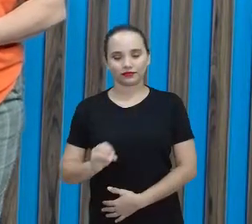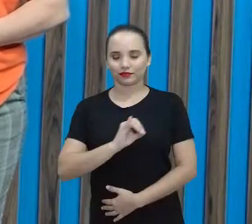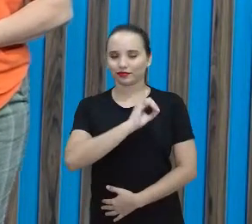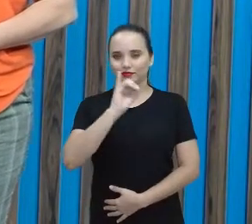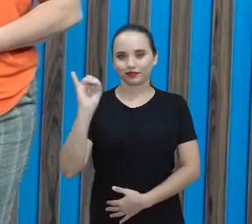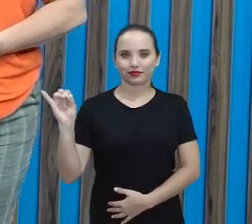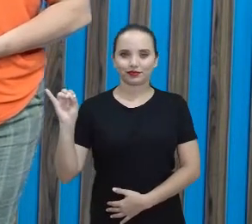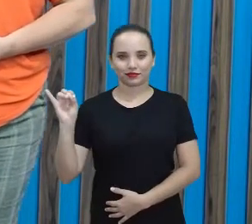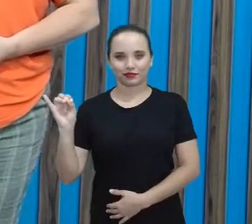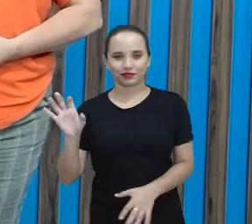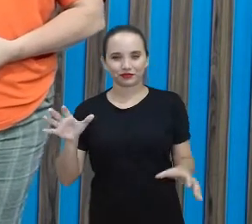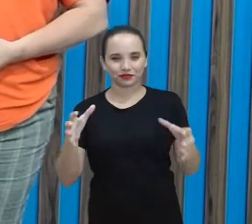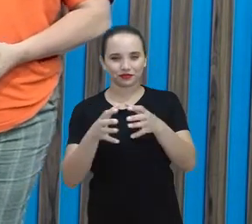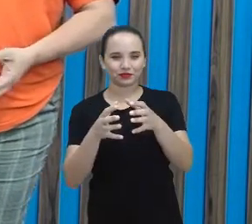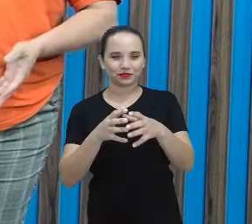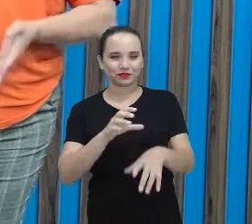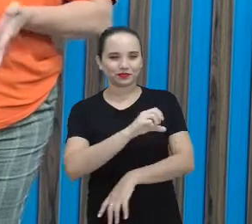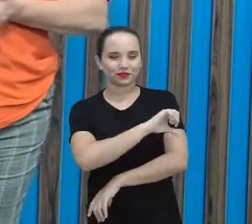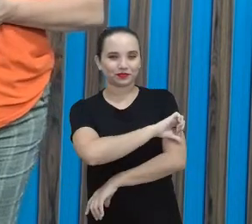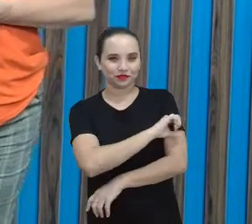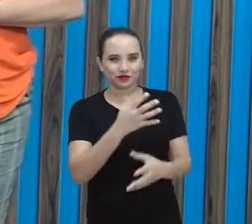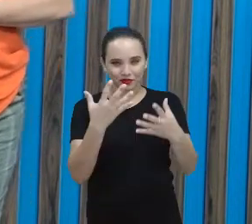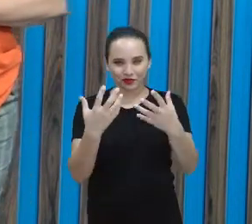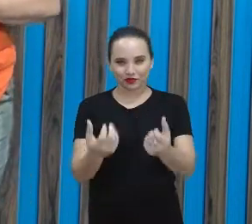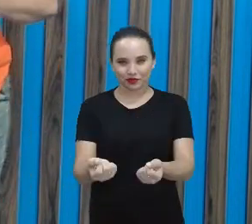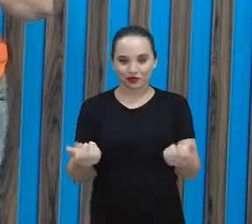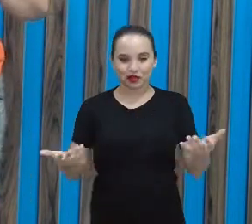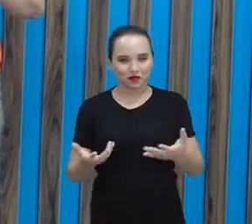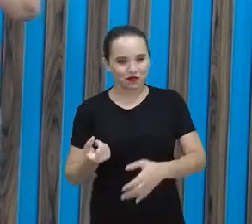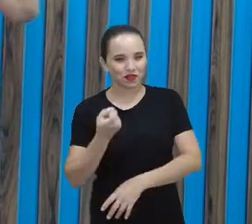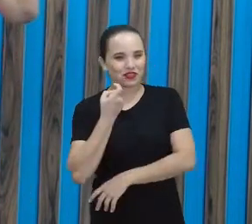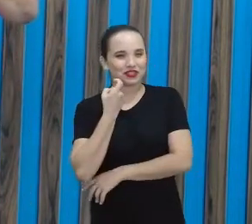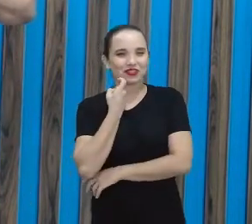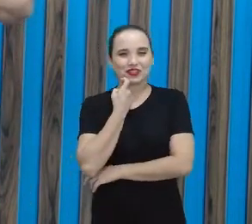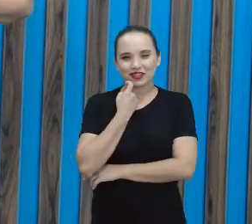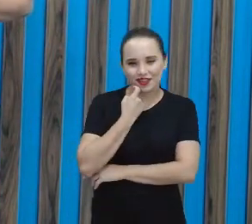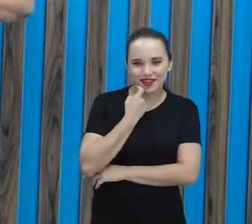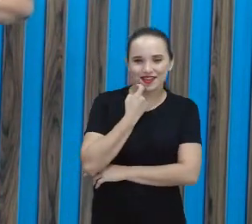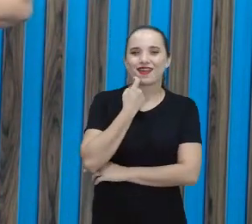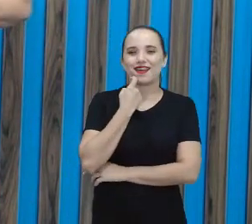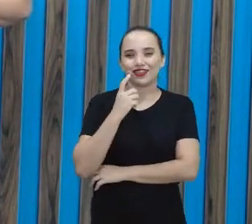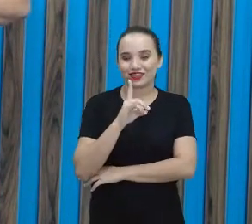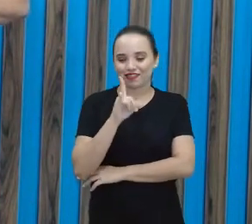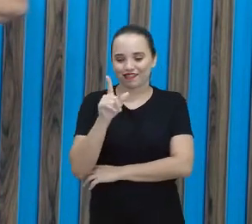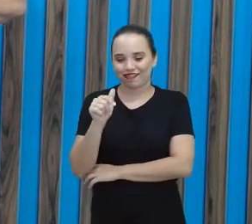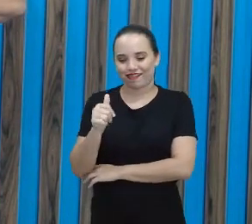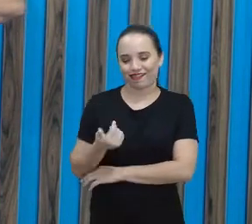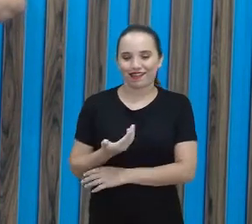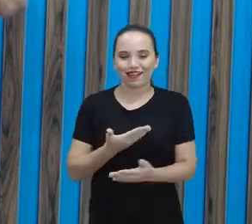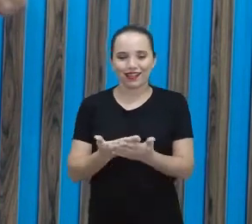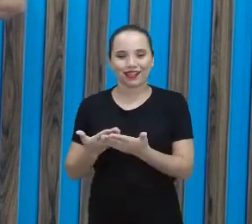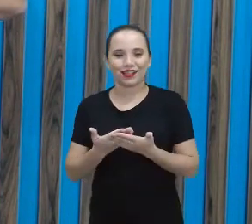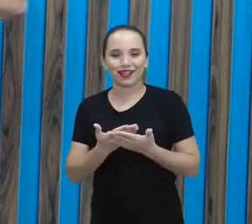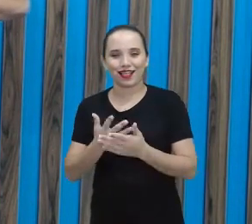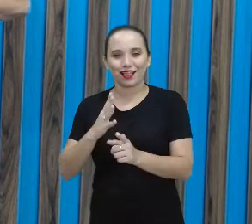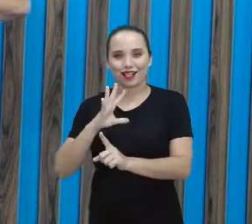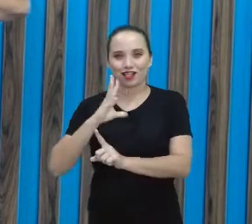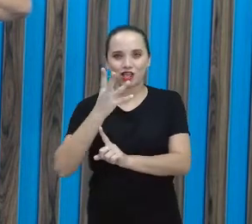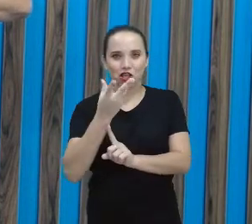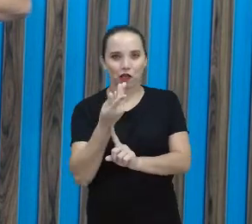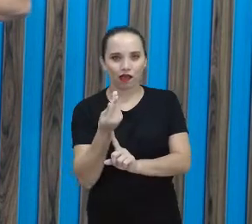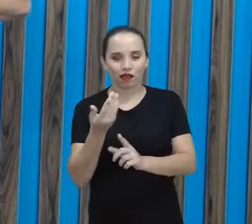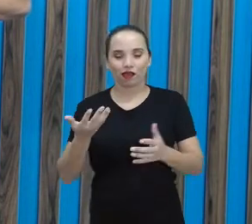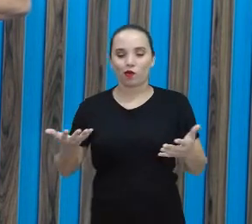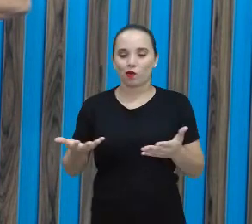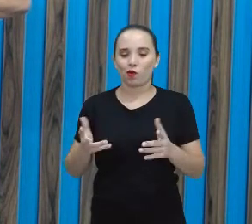Oi, gente do nono ano, bora lá, hoje é sexta-feira, dia da aula de arte, e hoje a gente vai falar de um